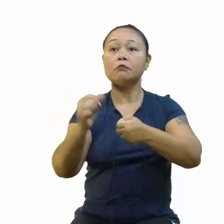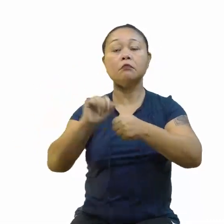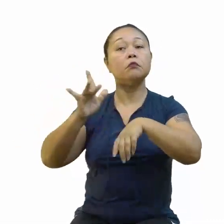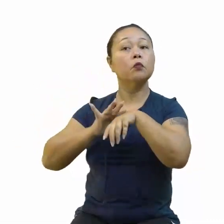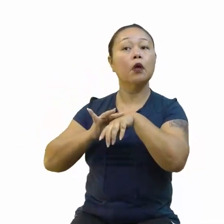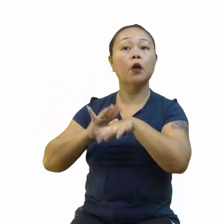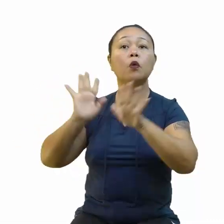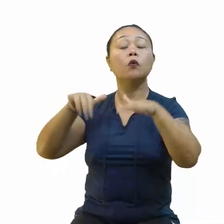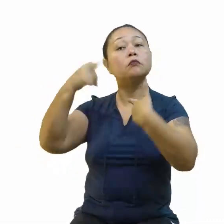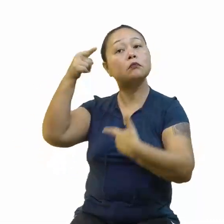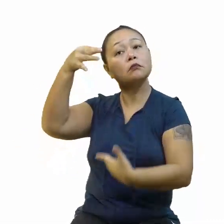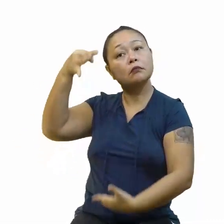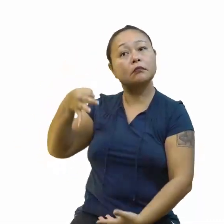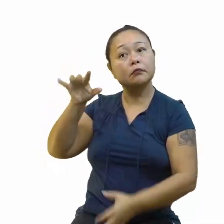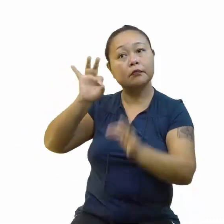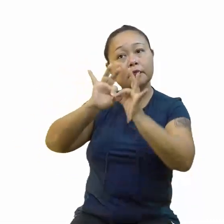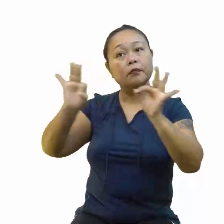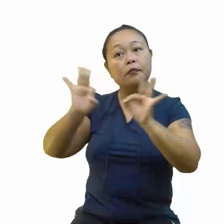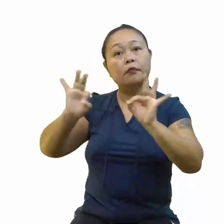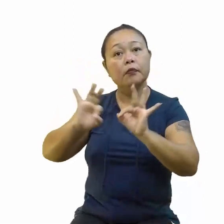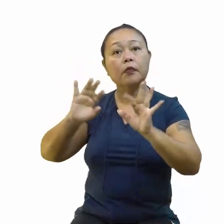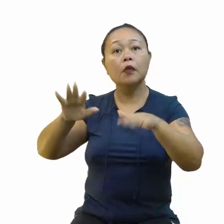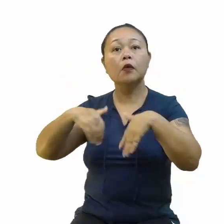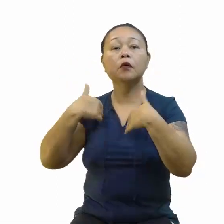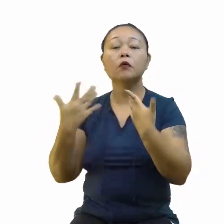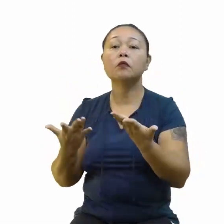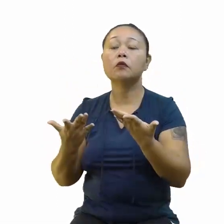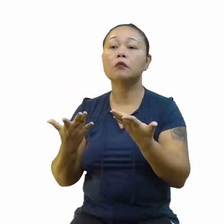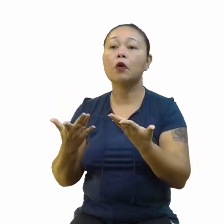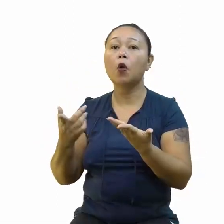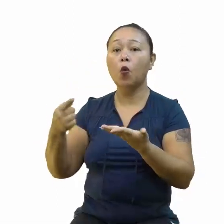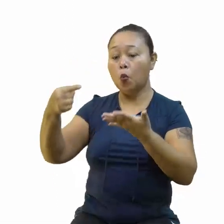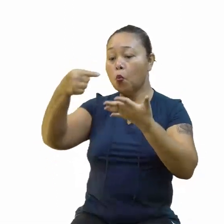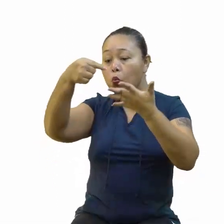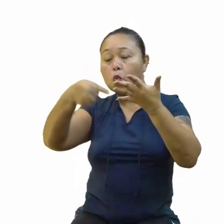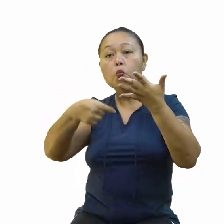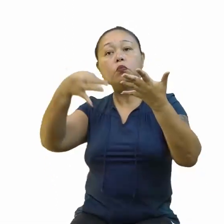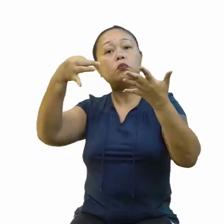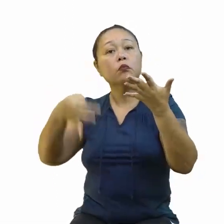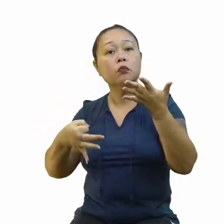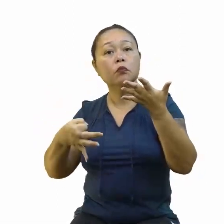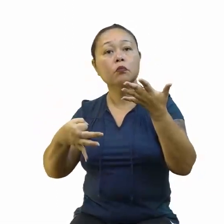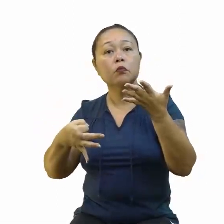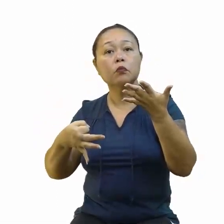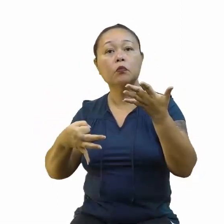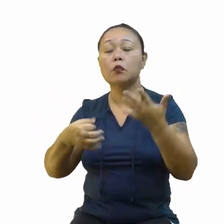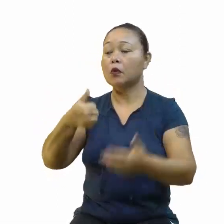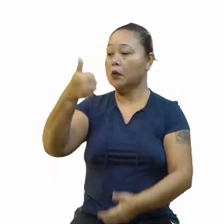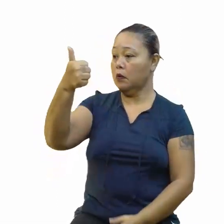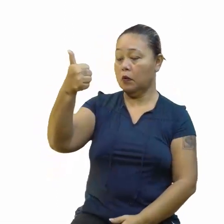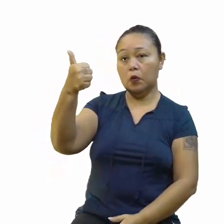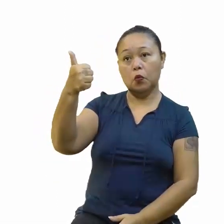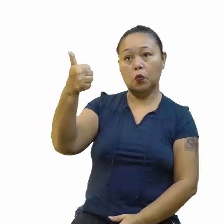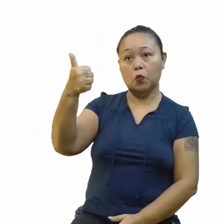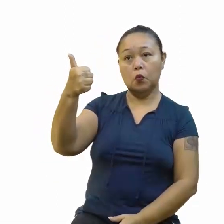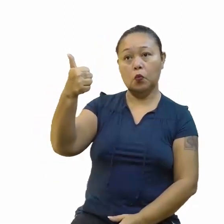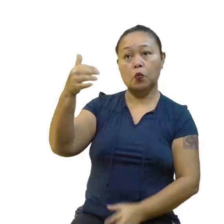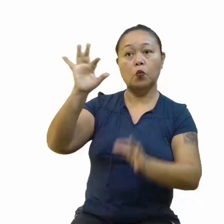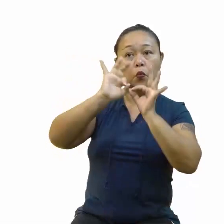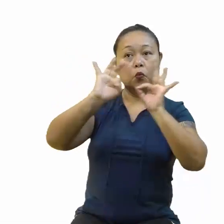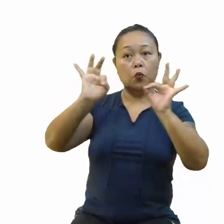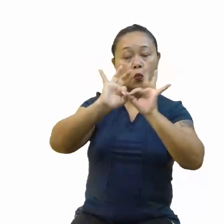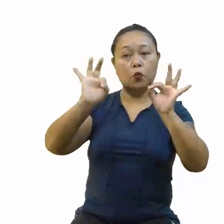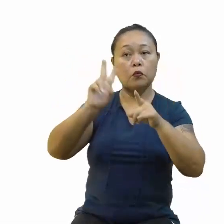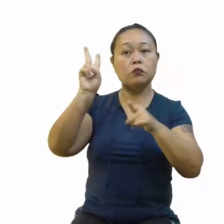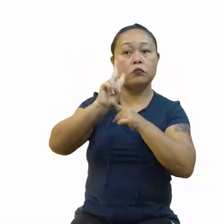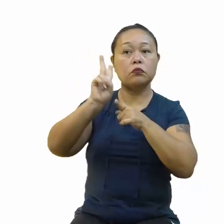essa está correta. Qual que é a afirmativa, então, que está correta? A 1, que falou lá do